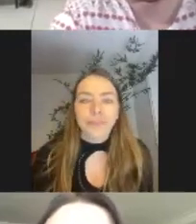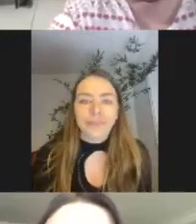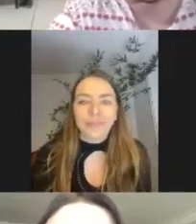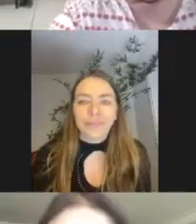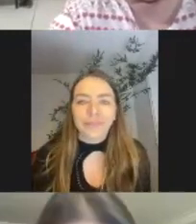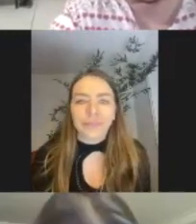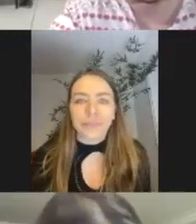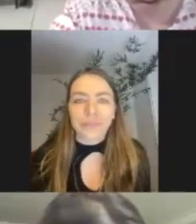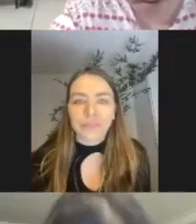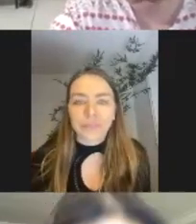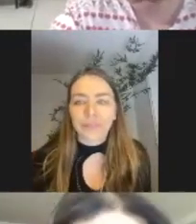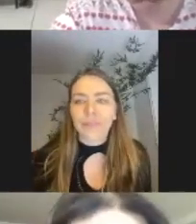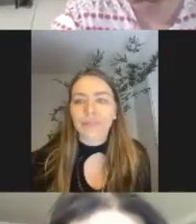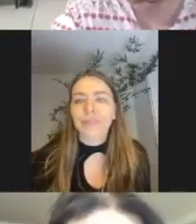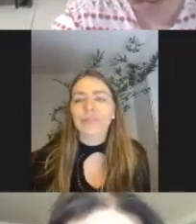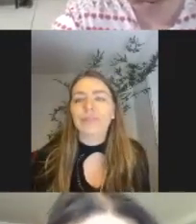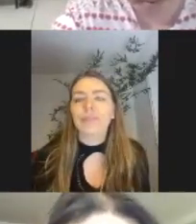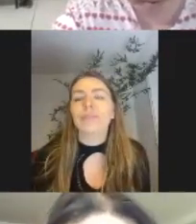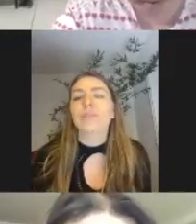ó,